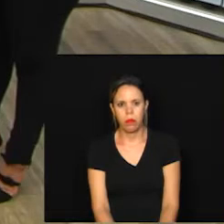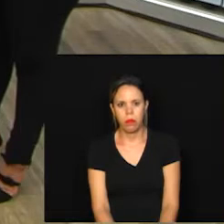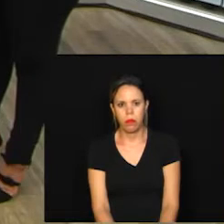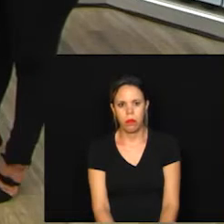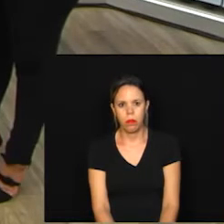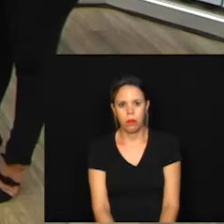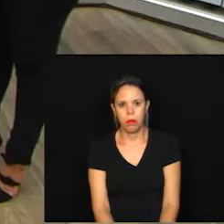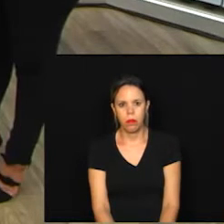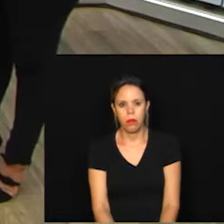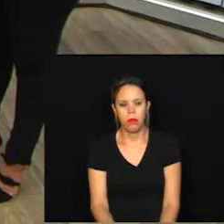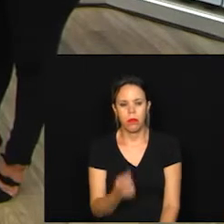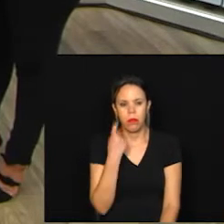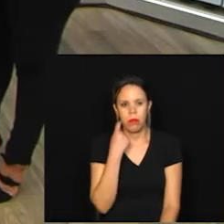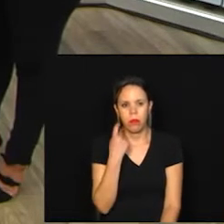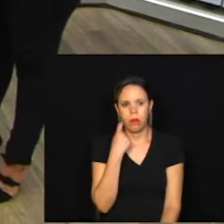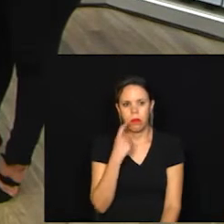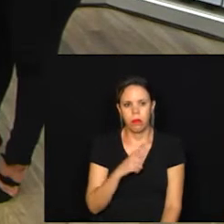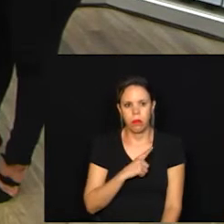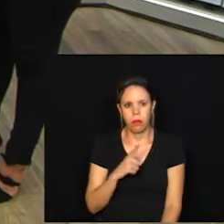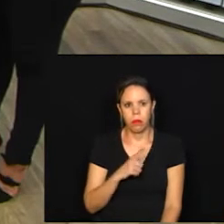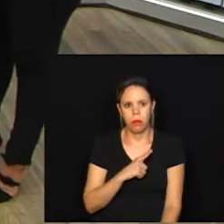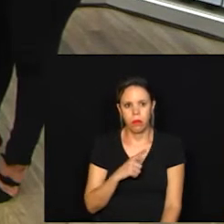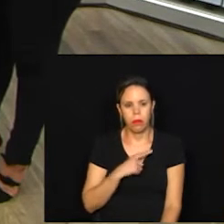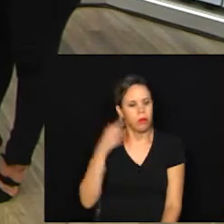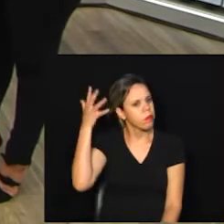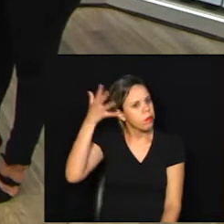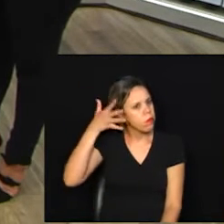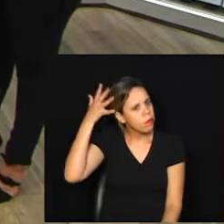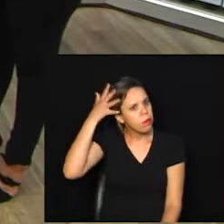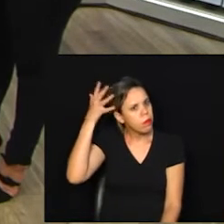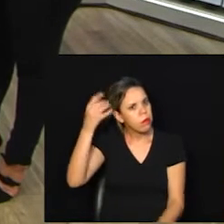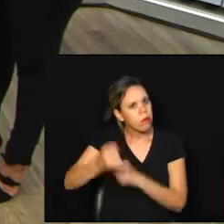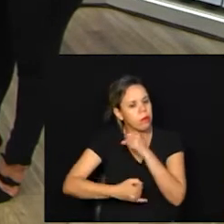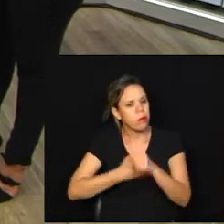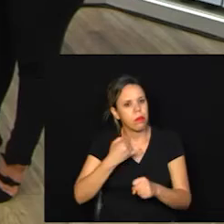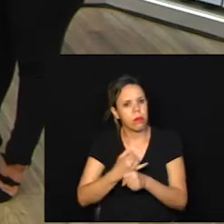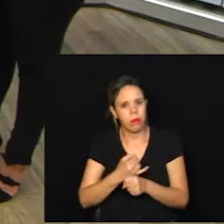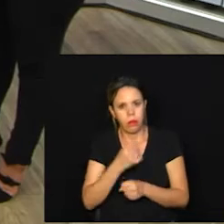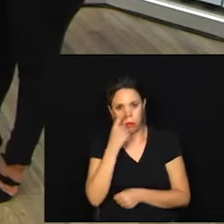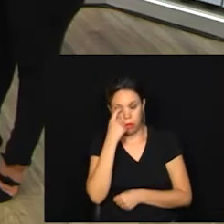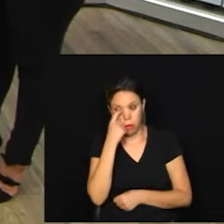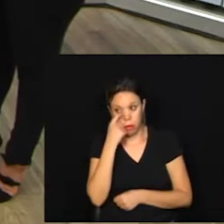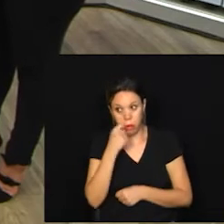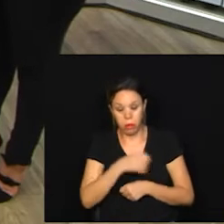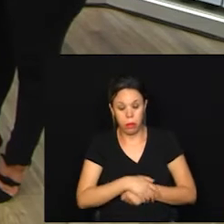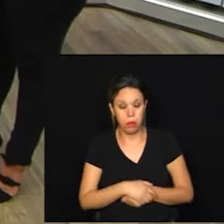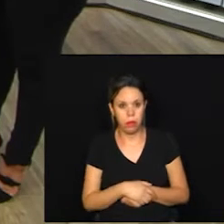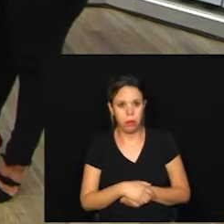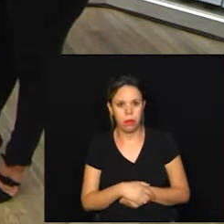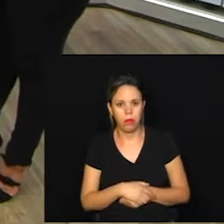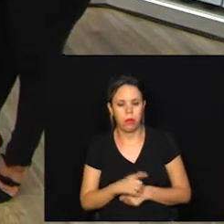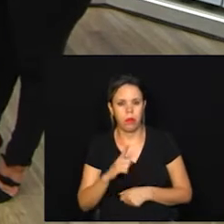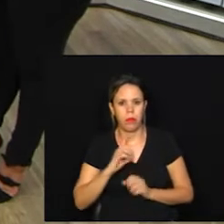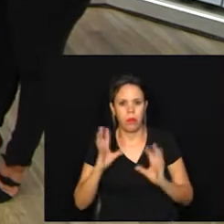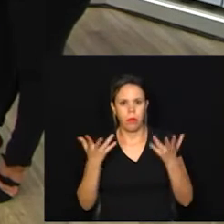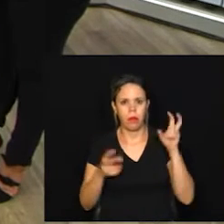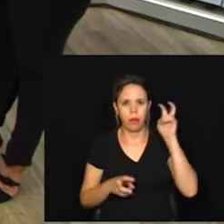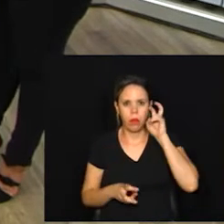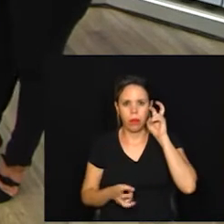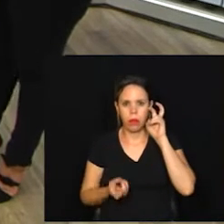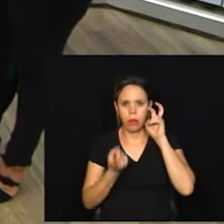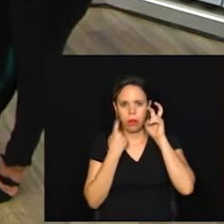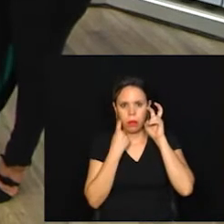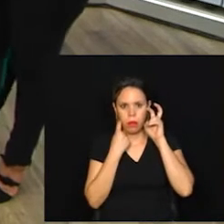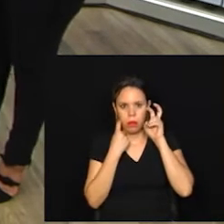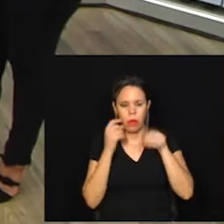E nesta sexta-feira nós teremos uma palestra online, né, Mina Abreu? É, na verdade nós temos evento quinta e sexta-feira.